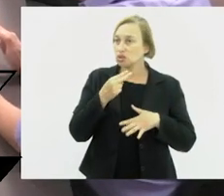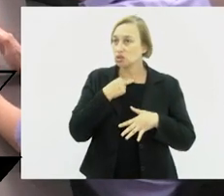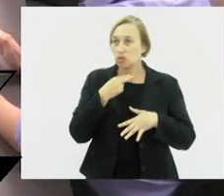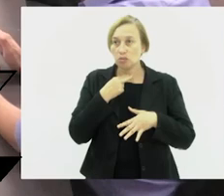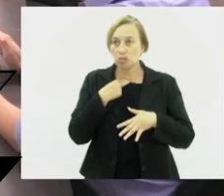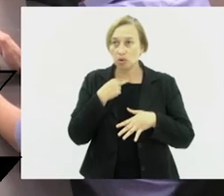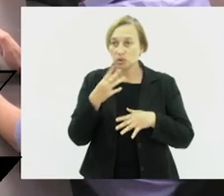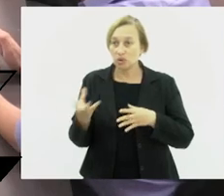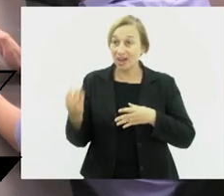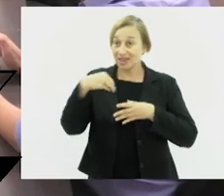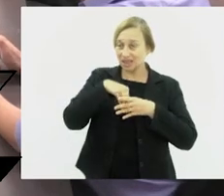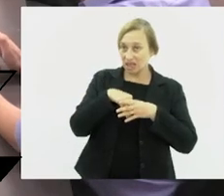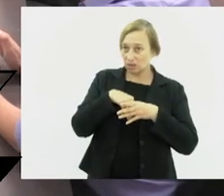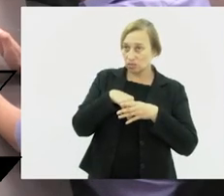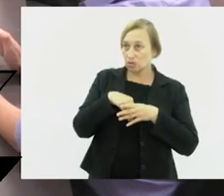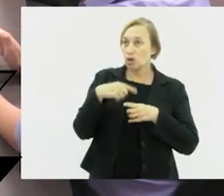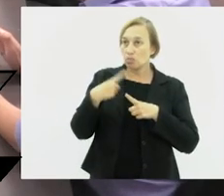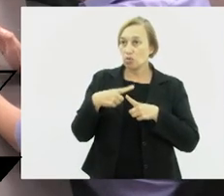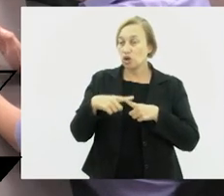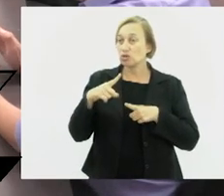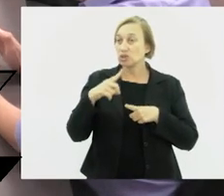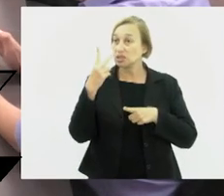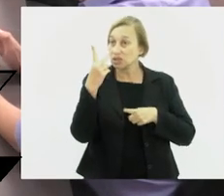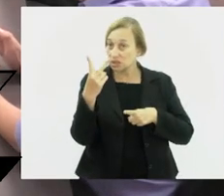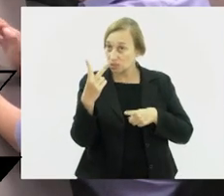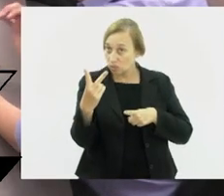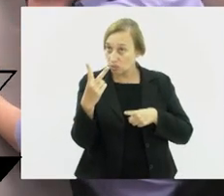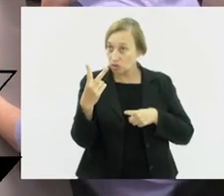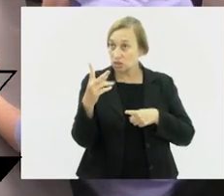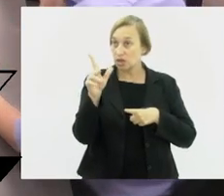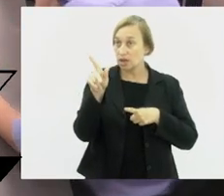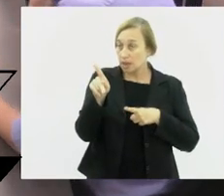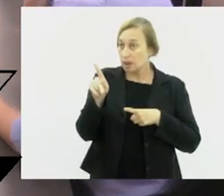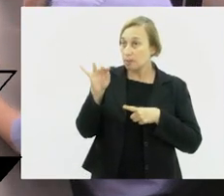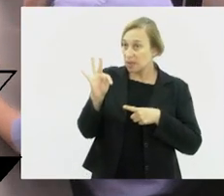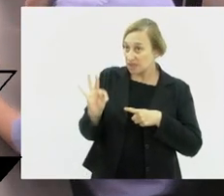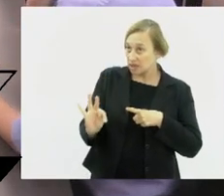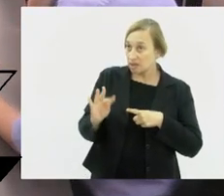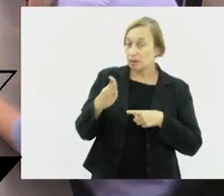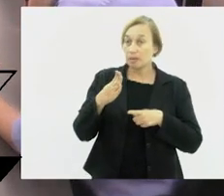esses cães, porque eu tenho 2 pitbulls que são minhas, que